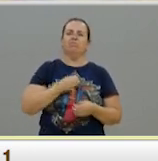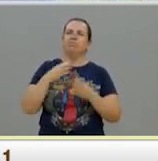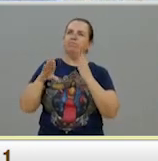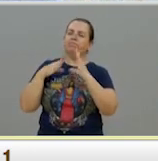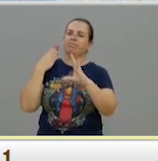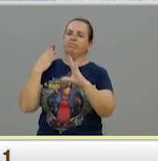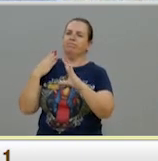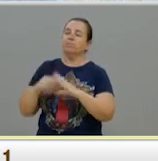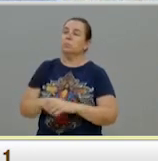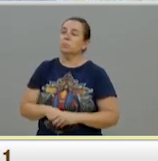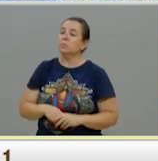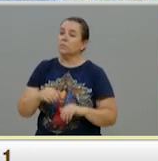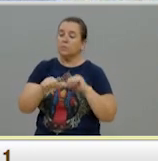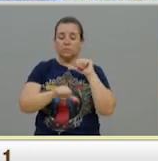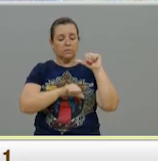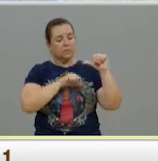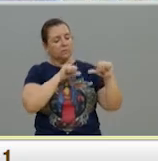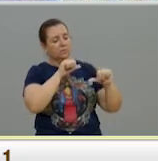cantemos.